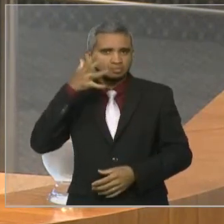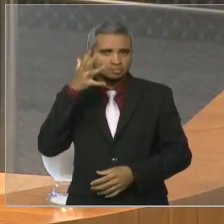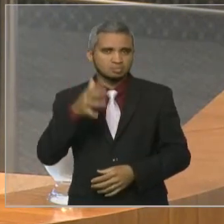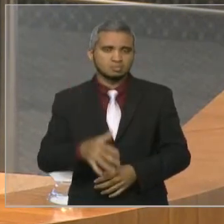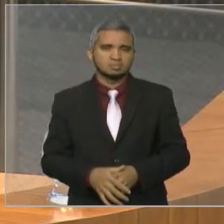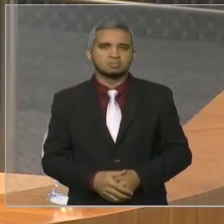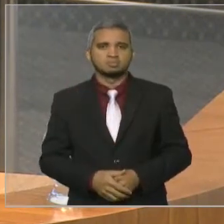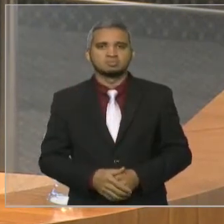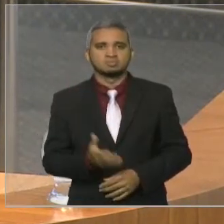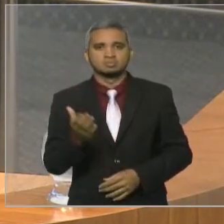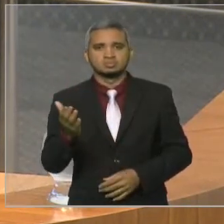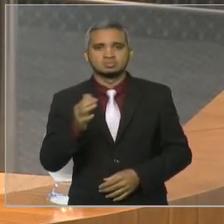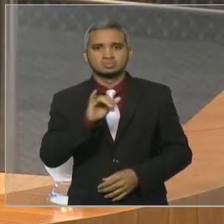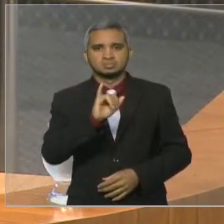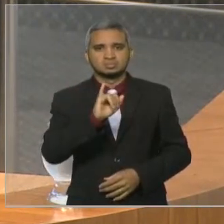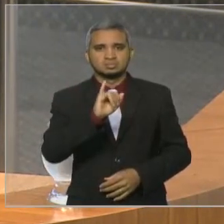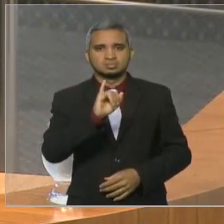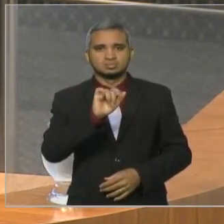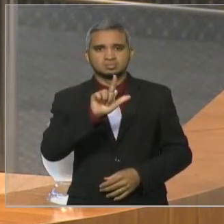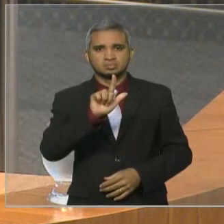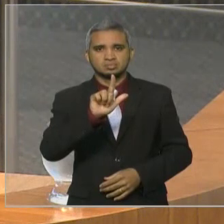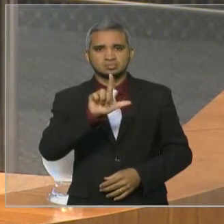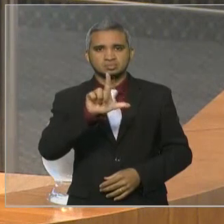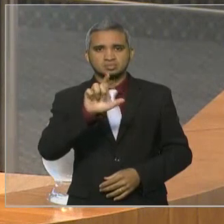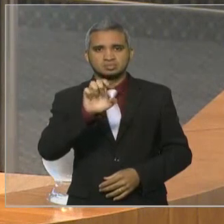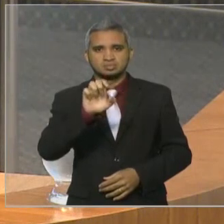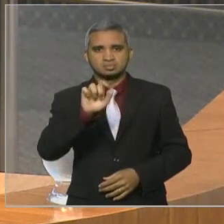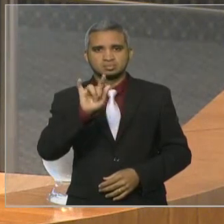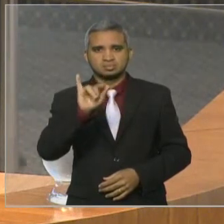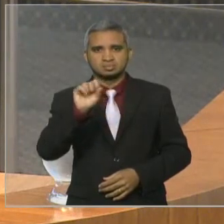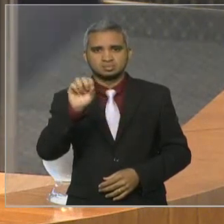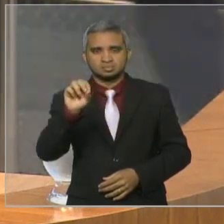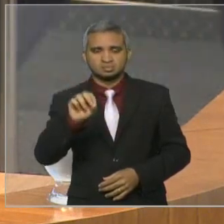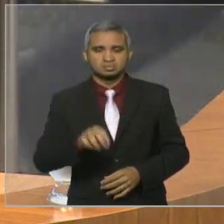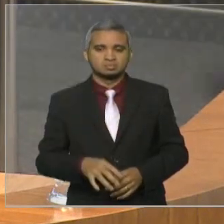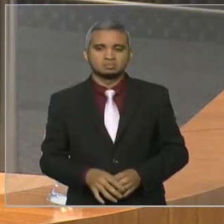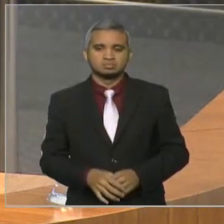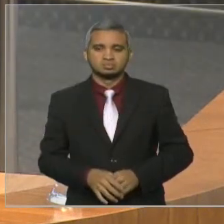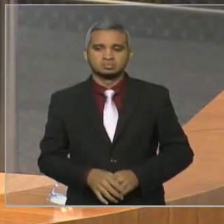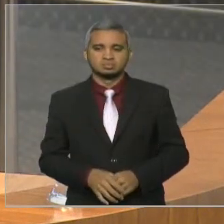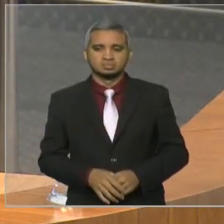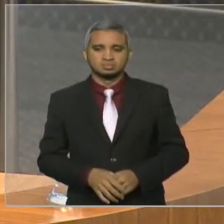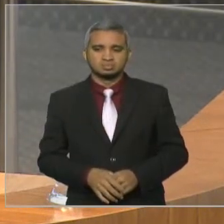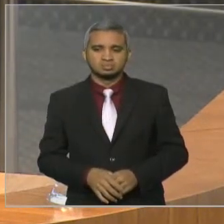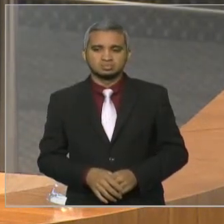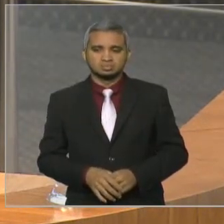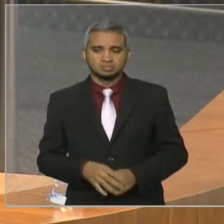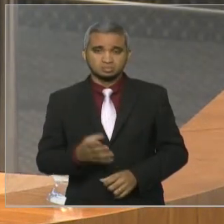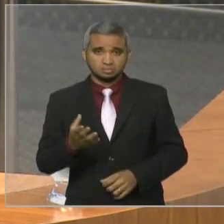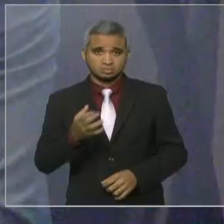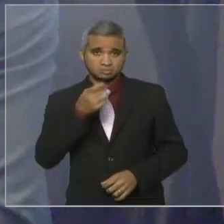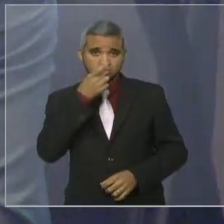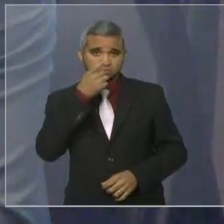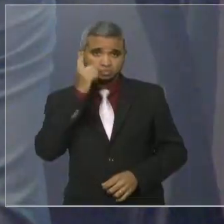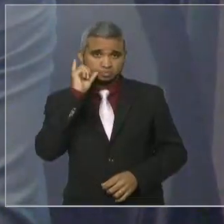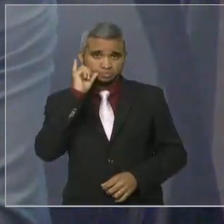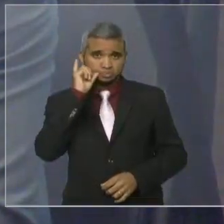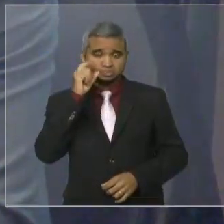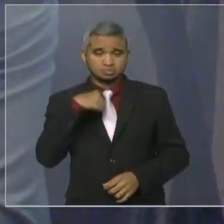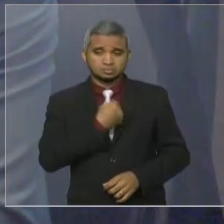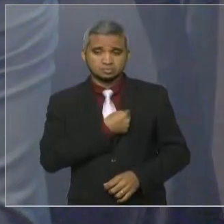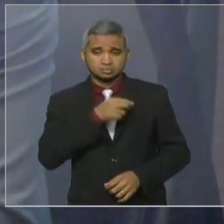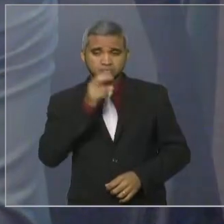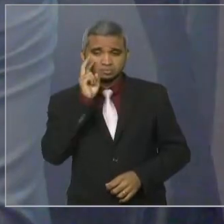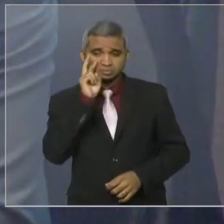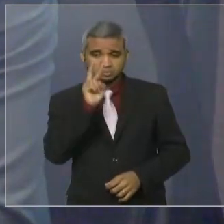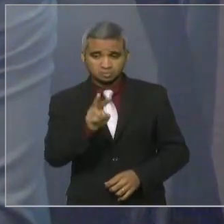Deputado Rafael, só complementando aí a situação de Matões, o que a gente viu, na verdade, na reunião de ontem foi uma